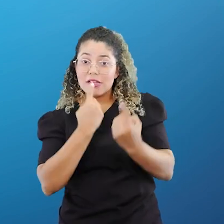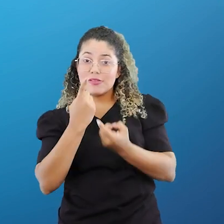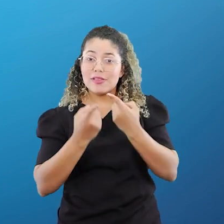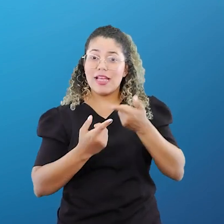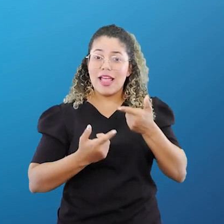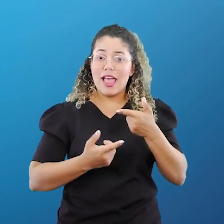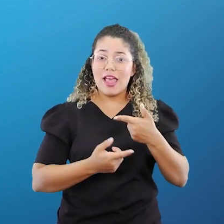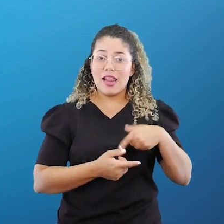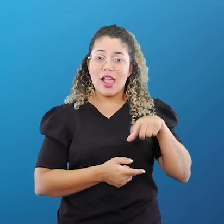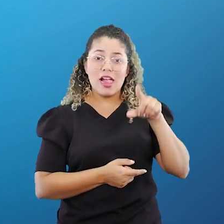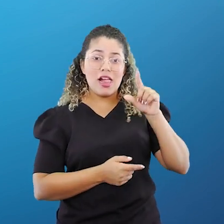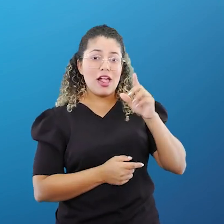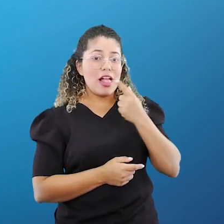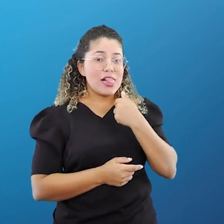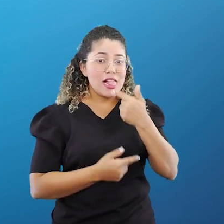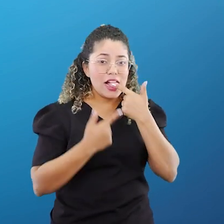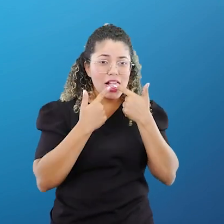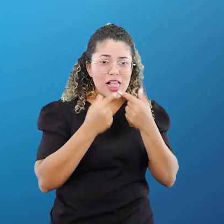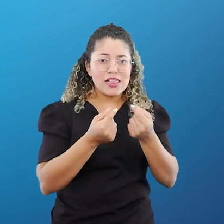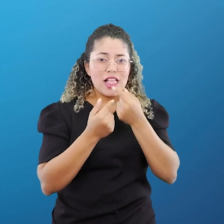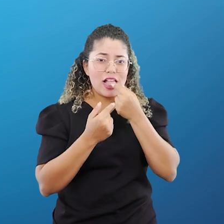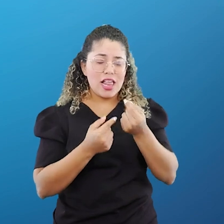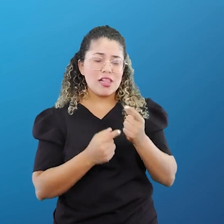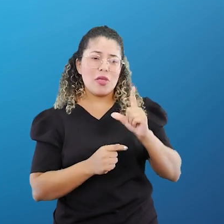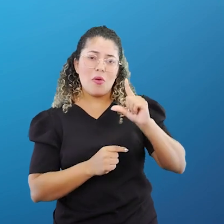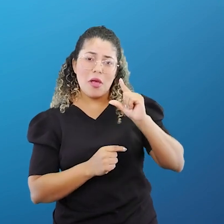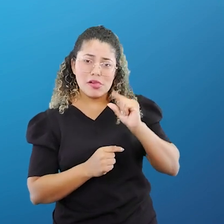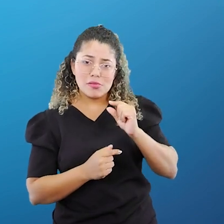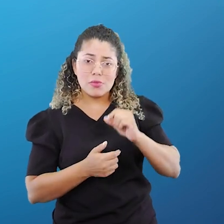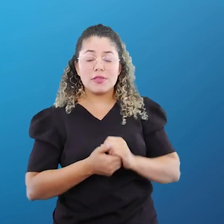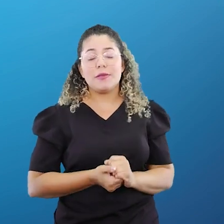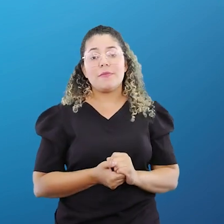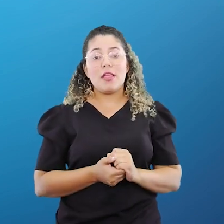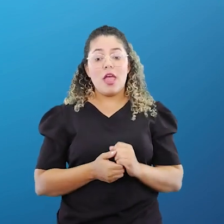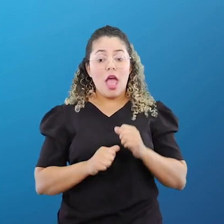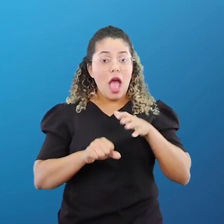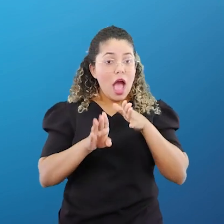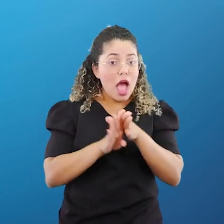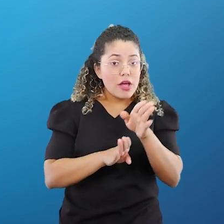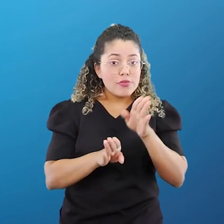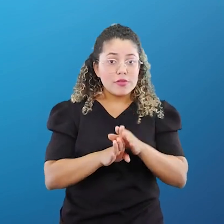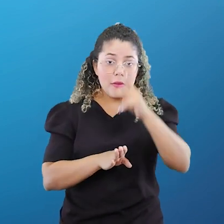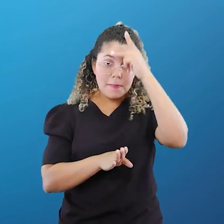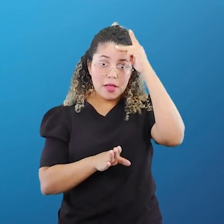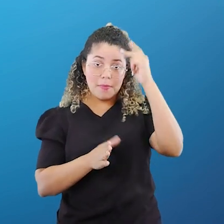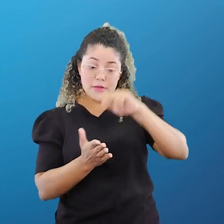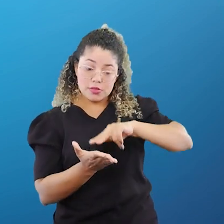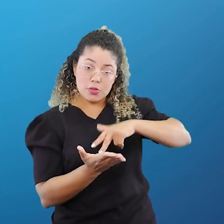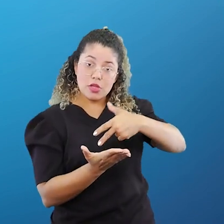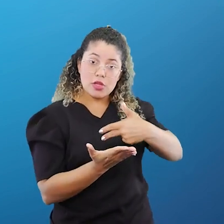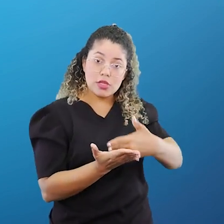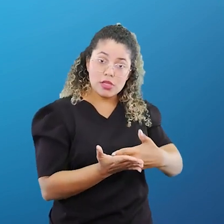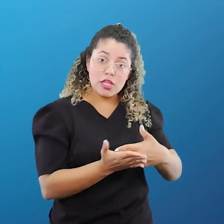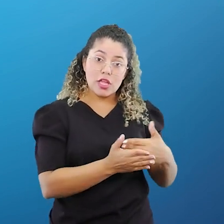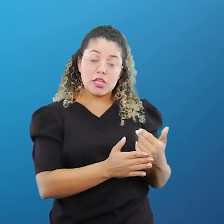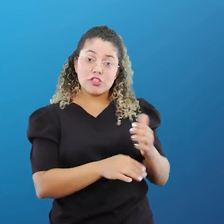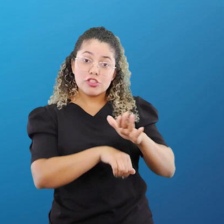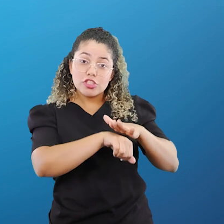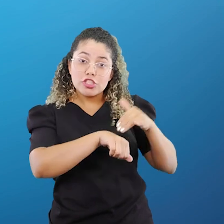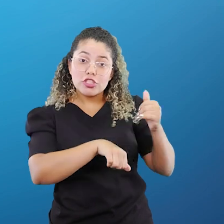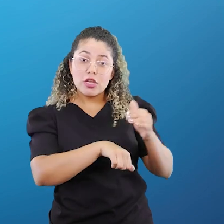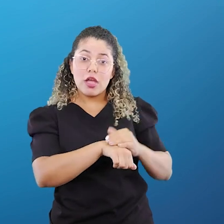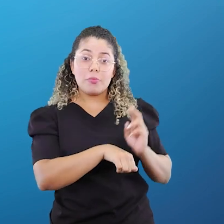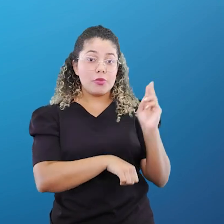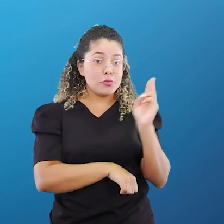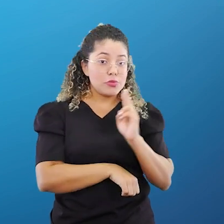tenta morder a língua de forma involuntária. Então, nesses casos, é aconselhado que você deite o paciente ao lado, chame a emergência imediatamente